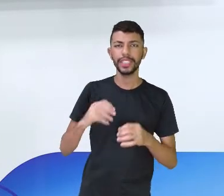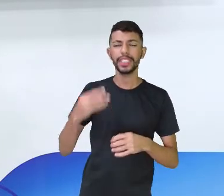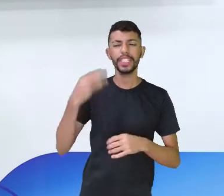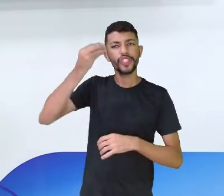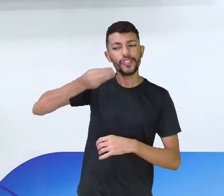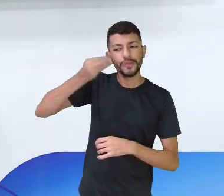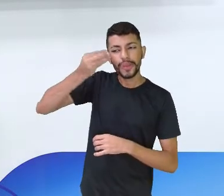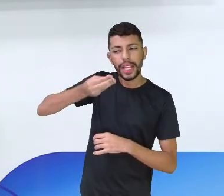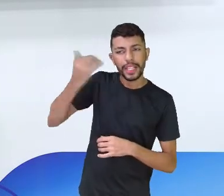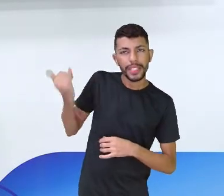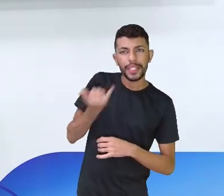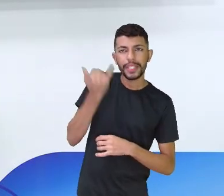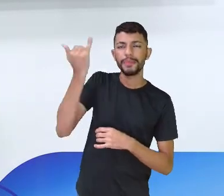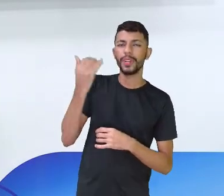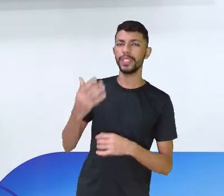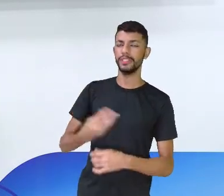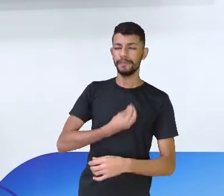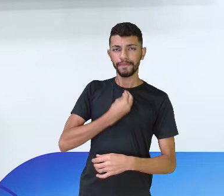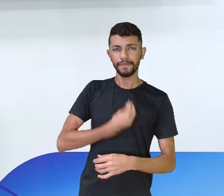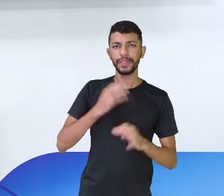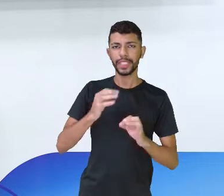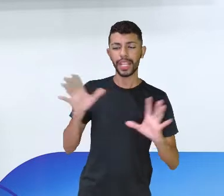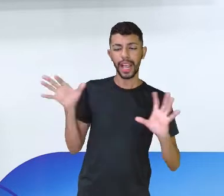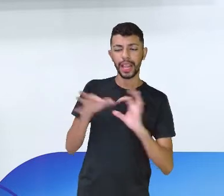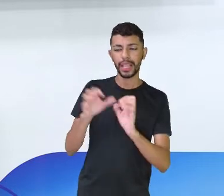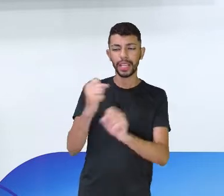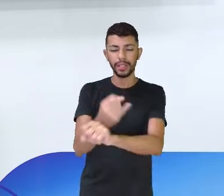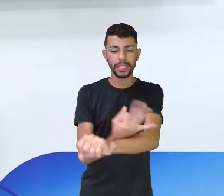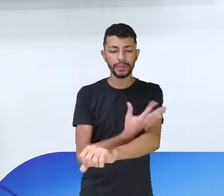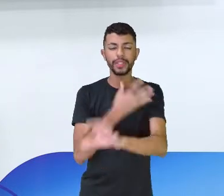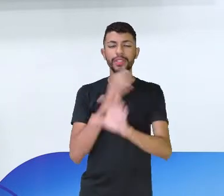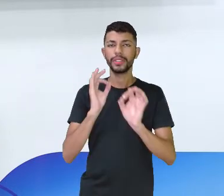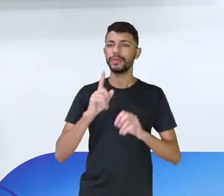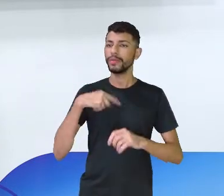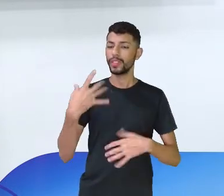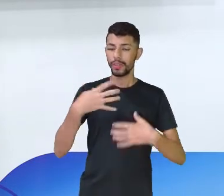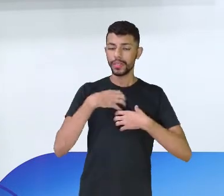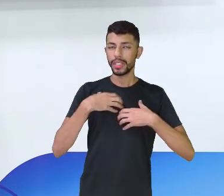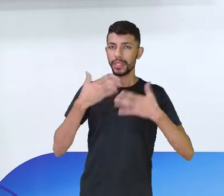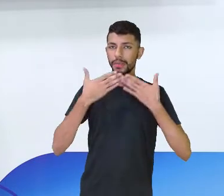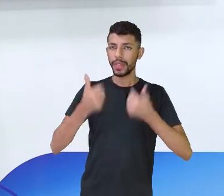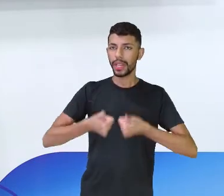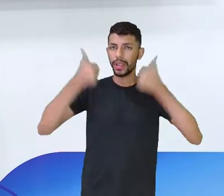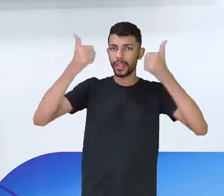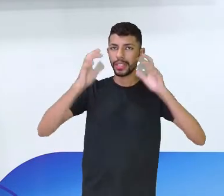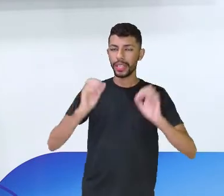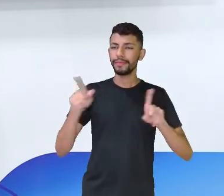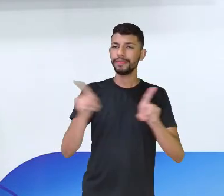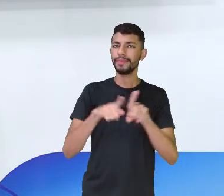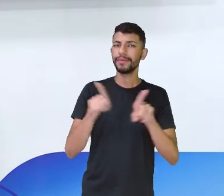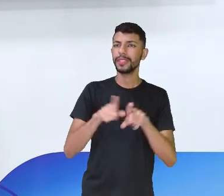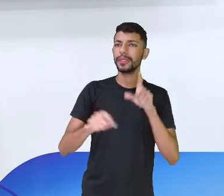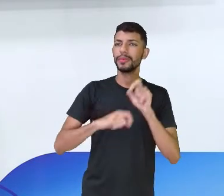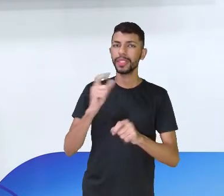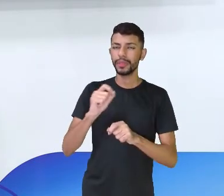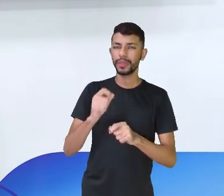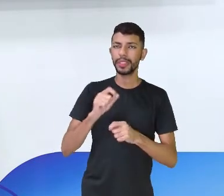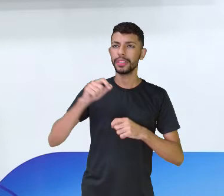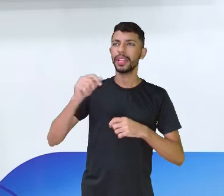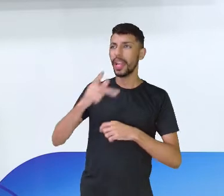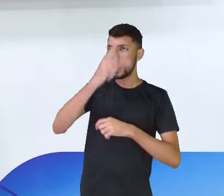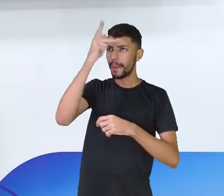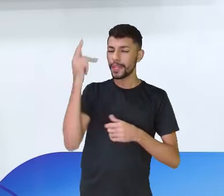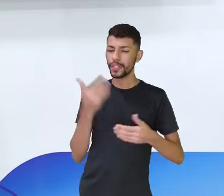experiências significativas relacionadas às emoções. A gente vai se sentir melhor e a gente vai fazer com que as pessoas